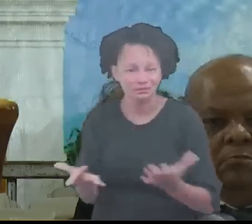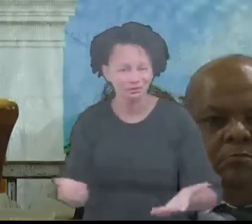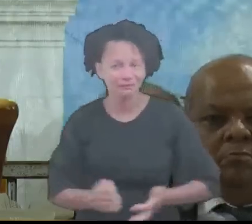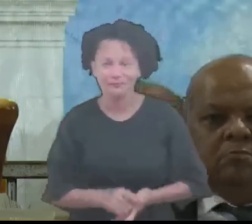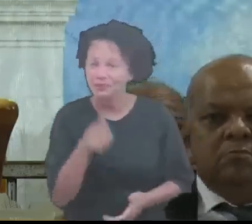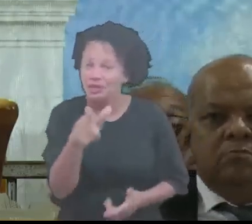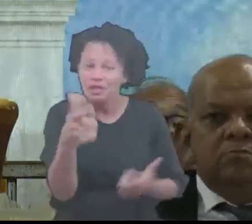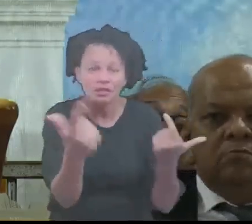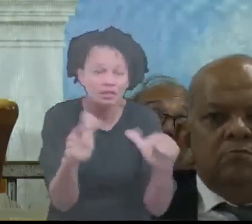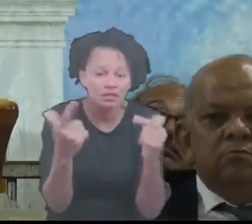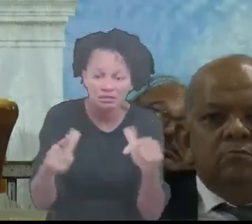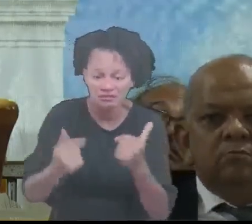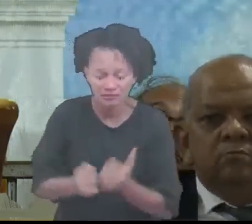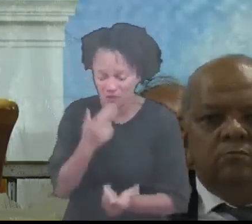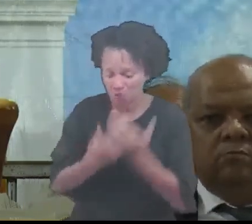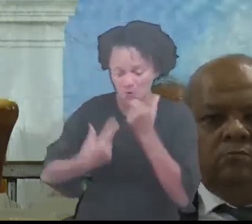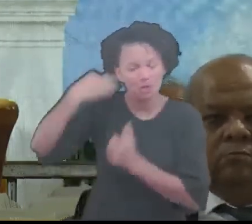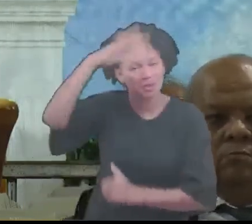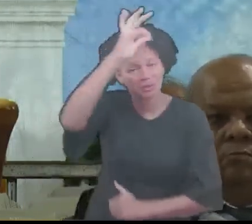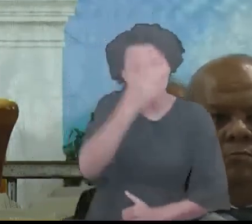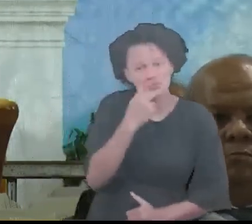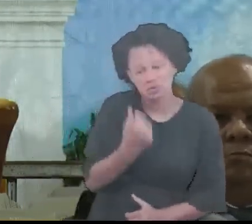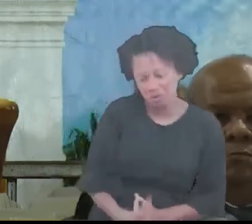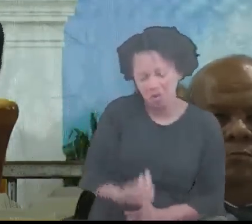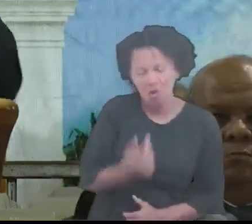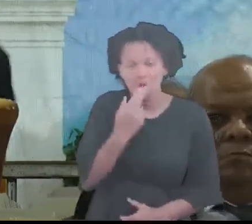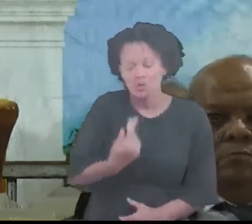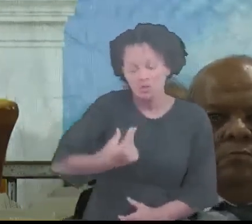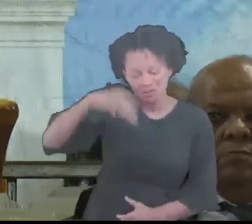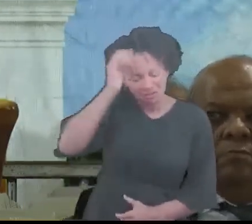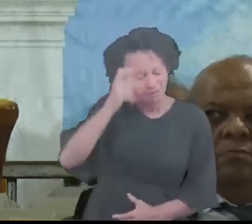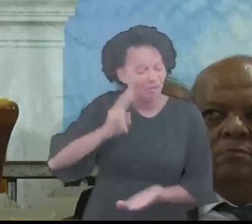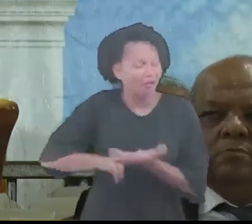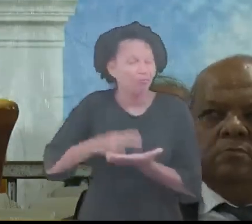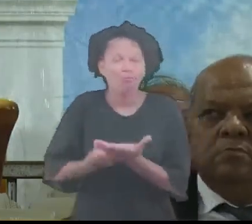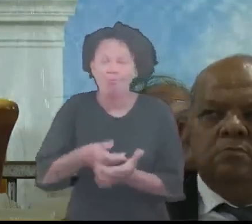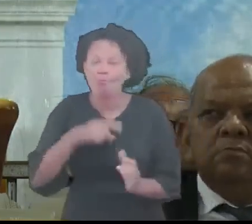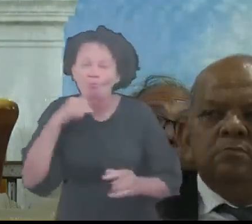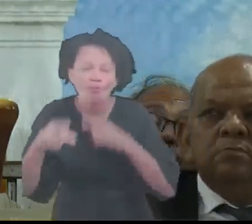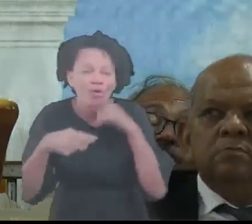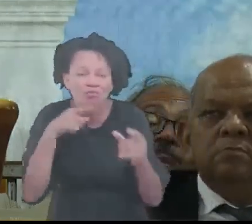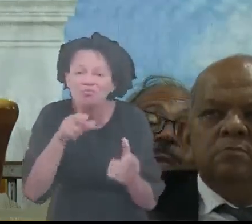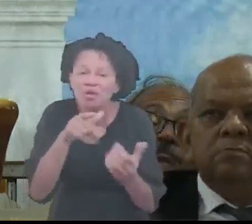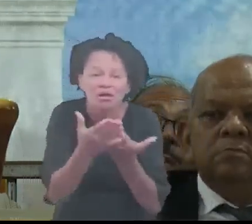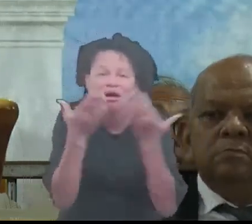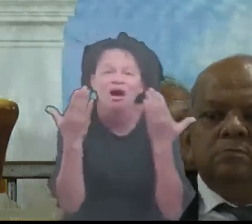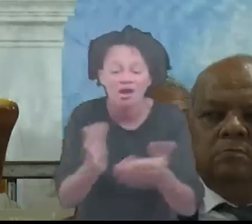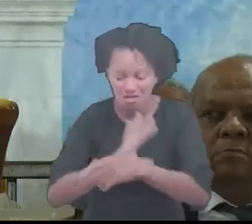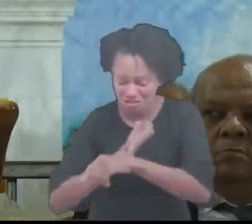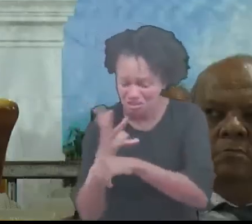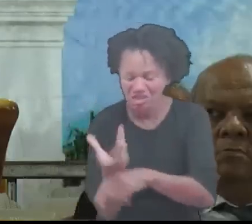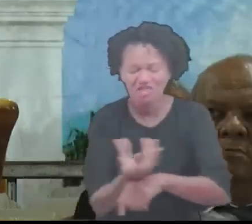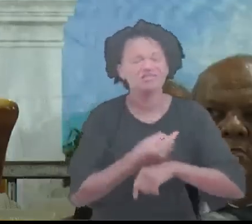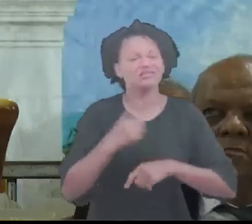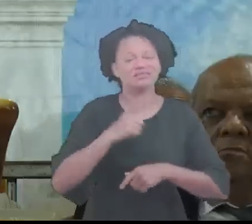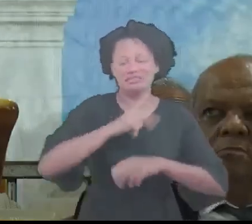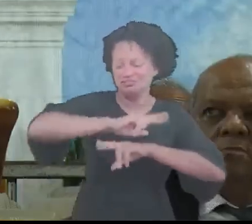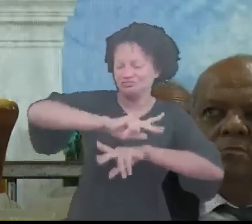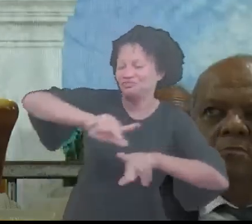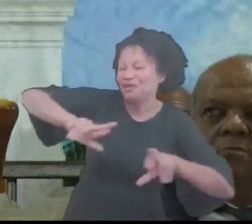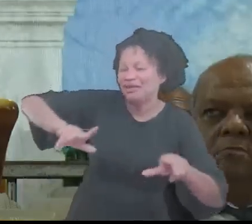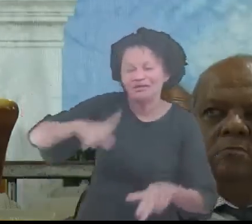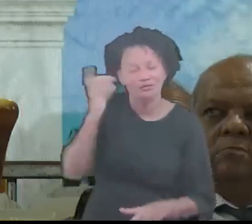Você que não fala línguas, ou que você fala línguas, mas não interpreta, irmão, a igreja, ela é rica de